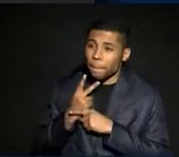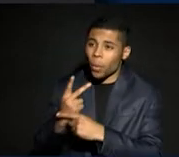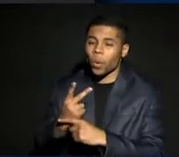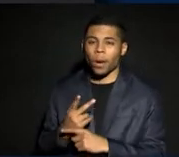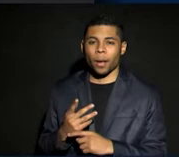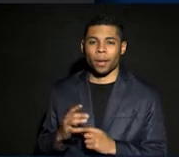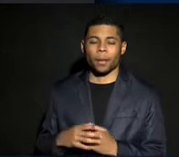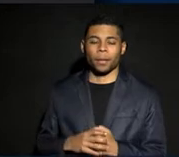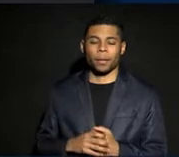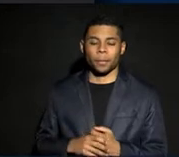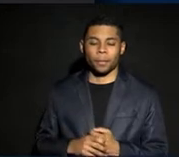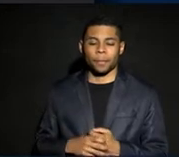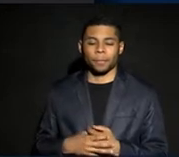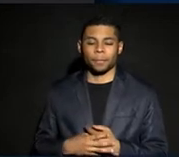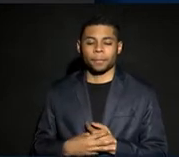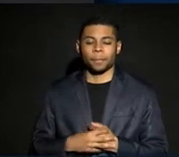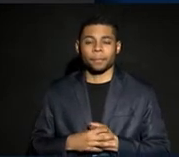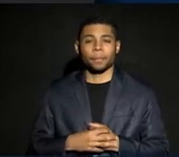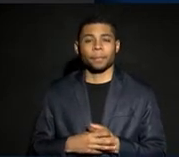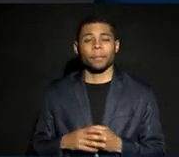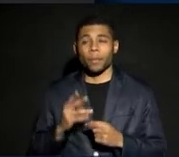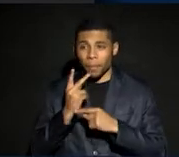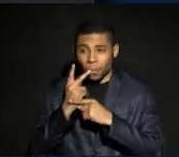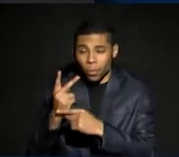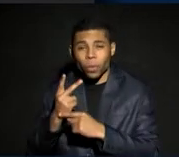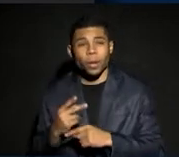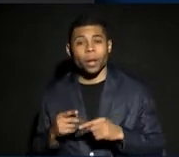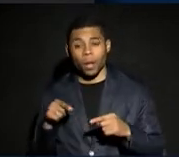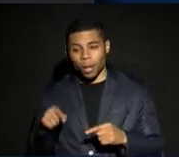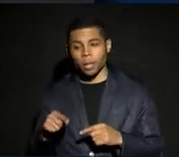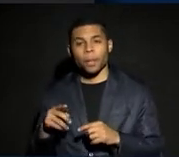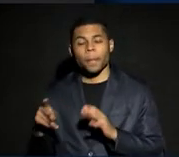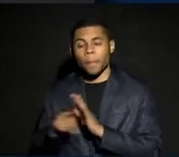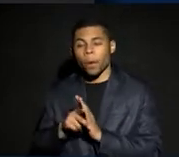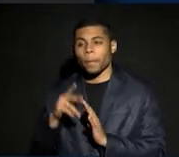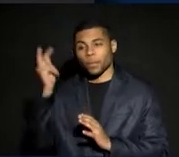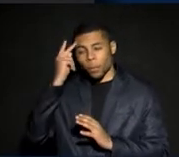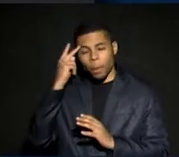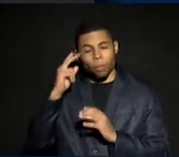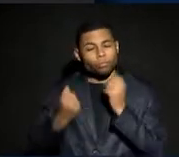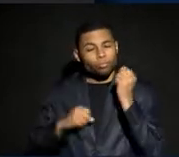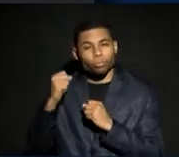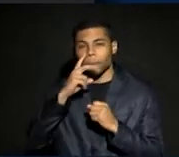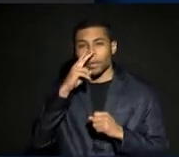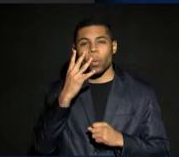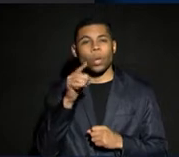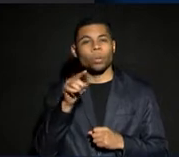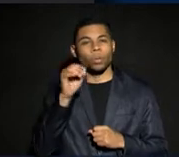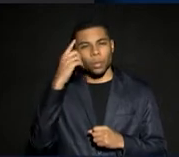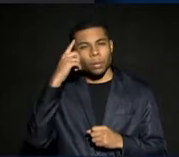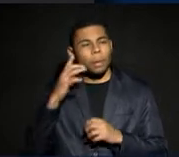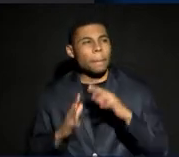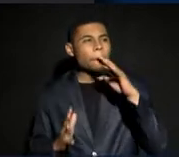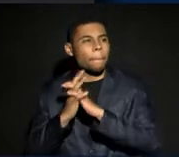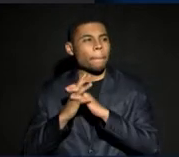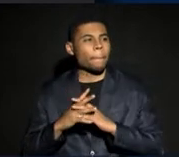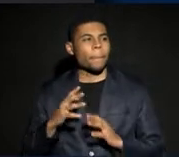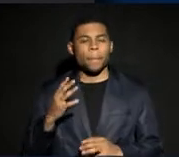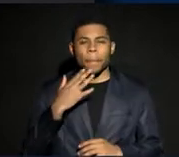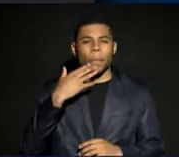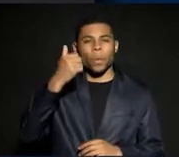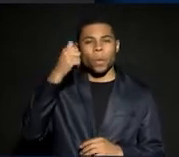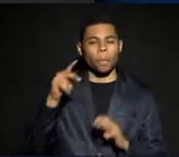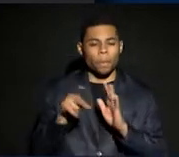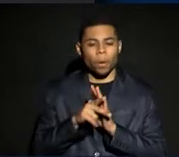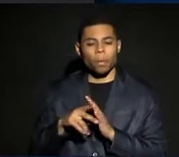a fronteira para instalar aqui a indústria 4.0, para fazer a transição ecológica, para mostrar a